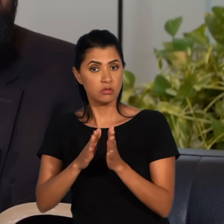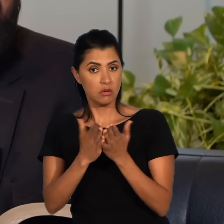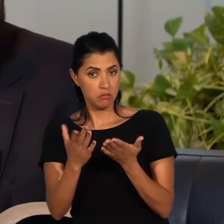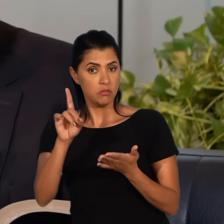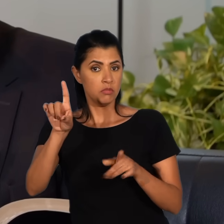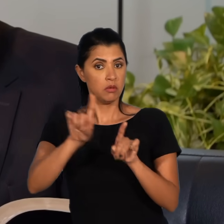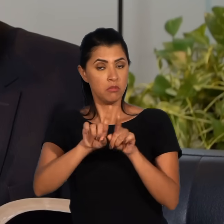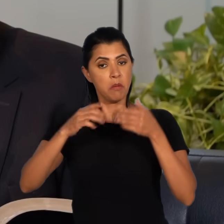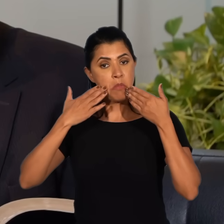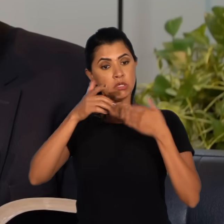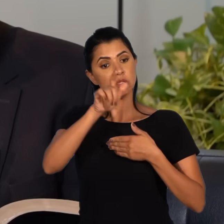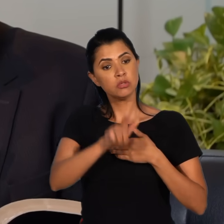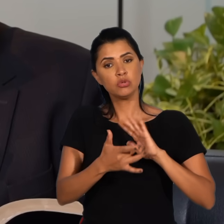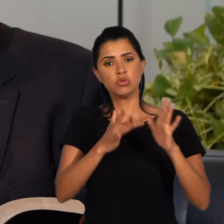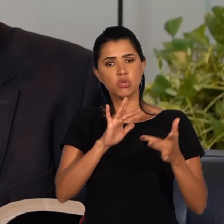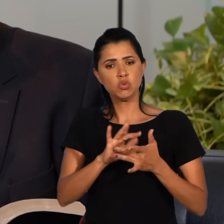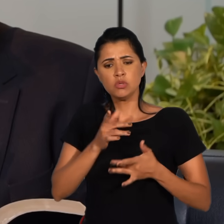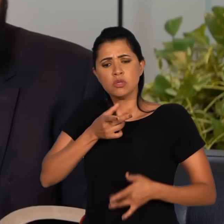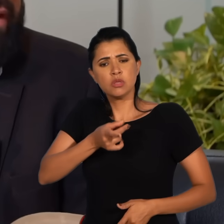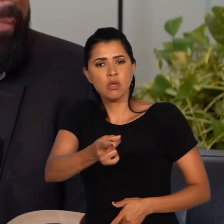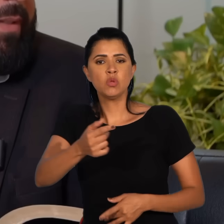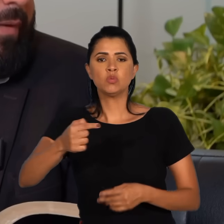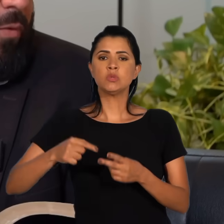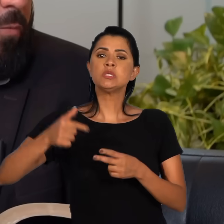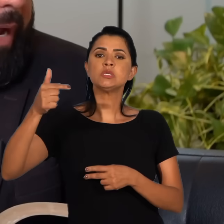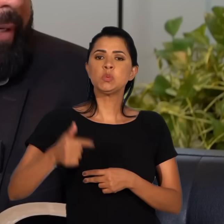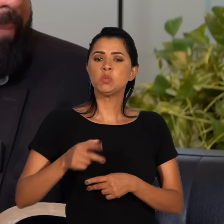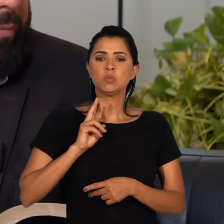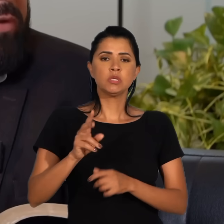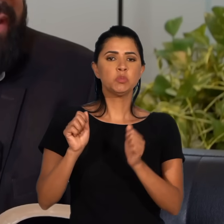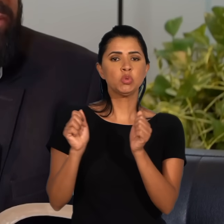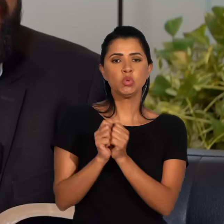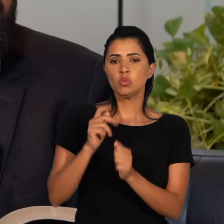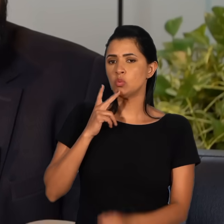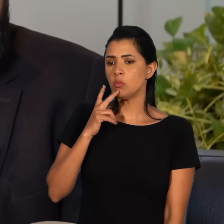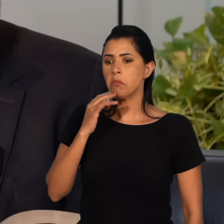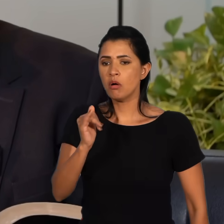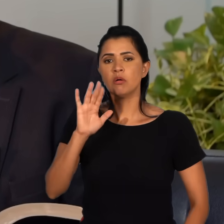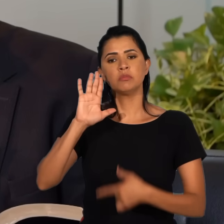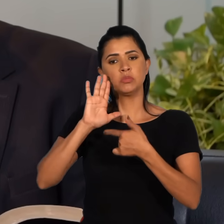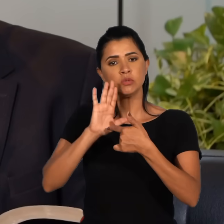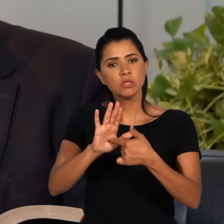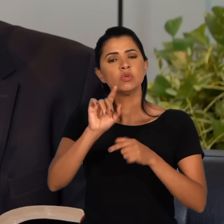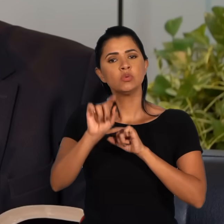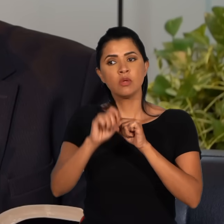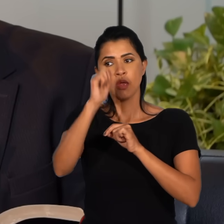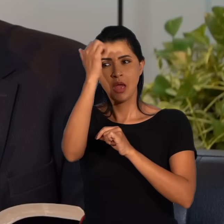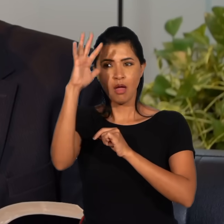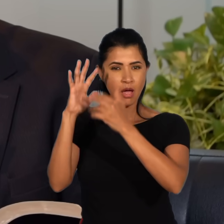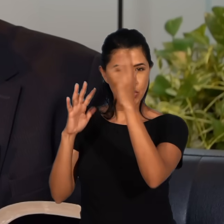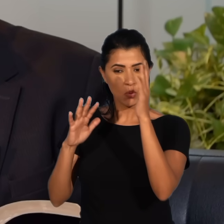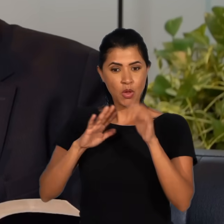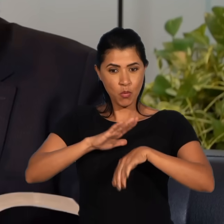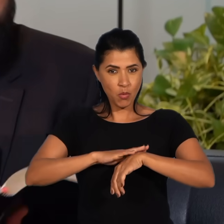que Jesus ele é eterno segundo ele sempre esteve com o pai mostrando que a natureza a a